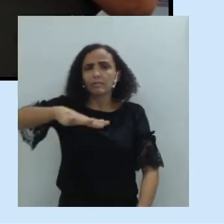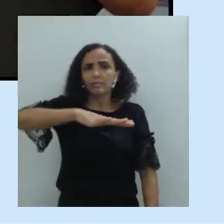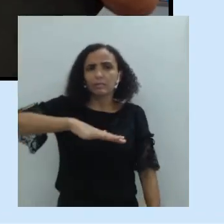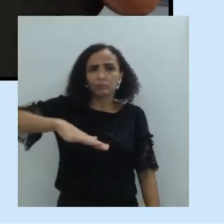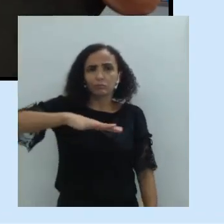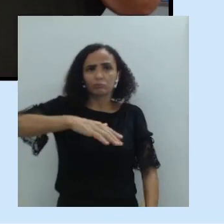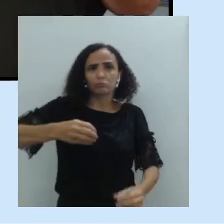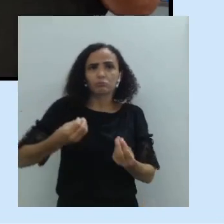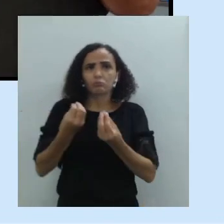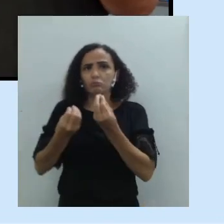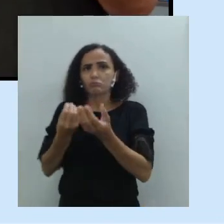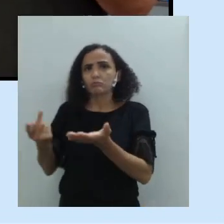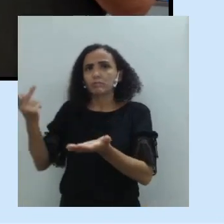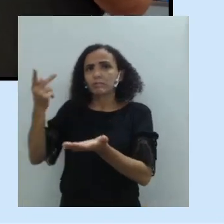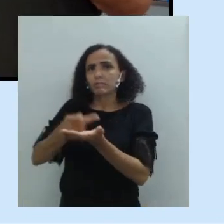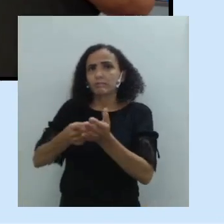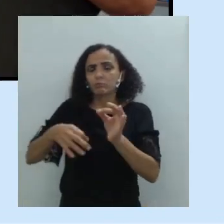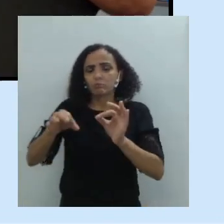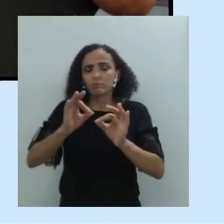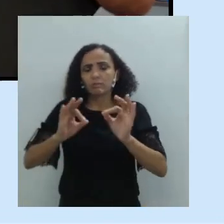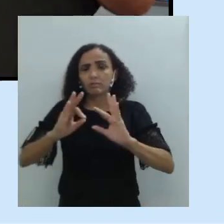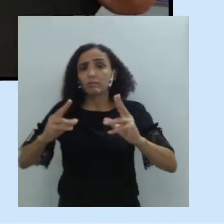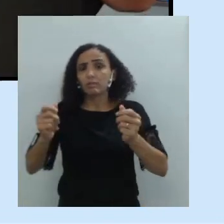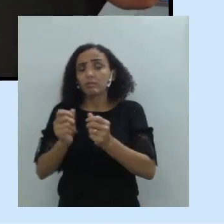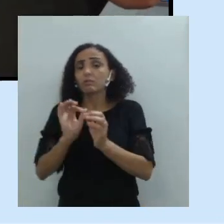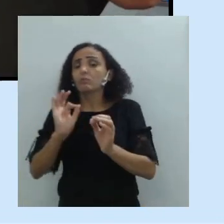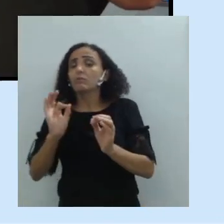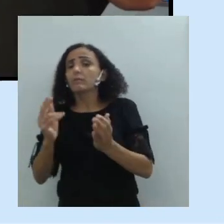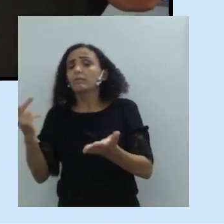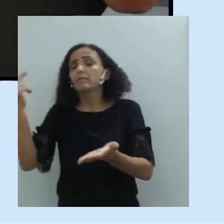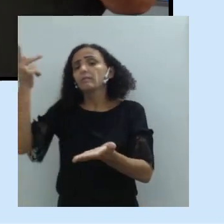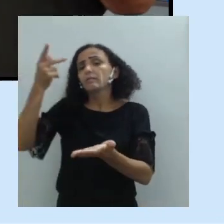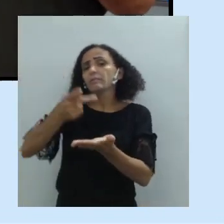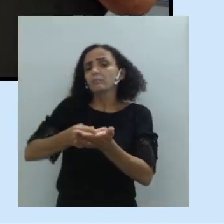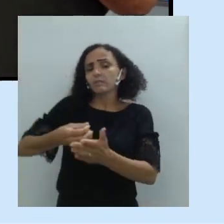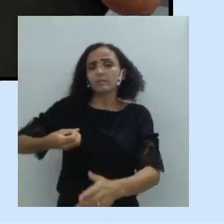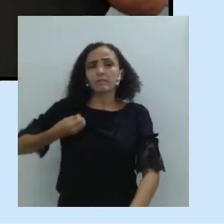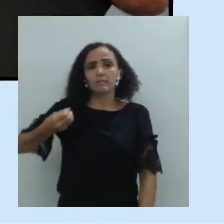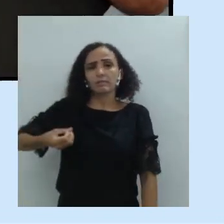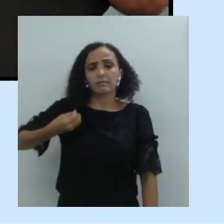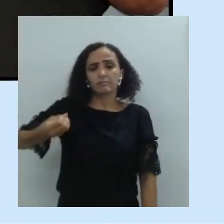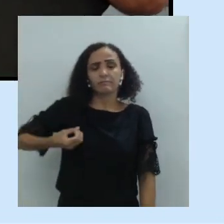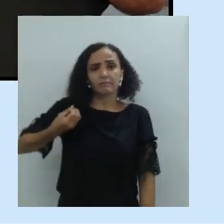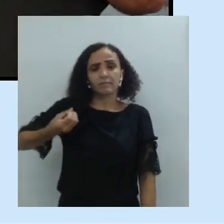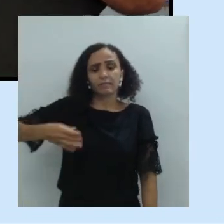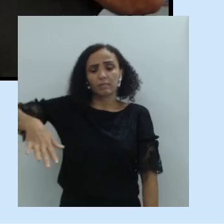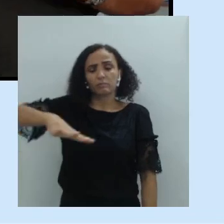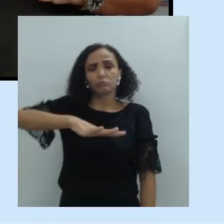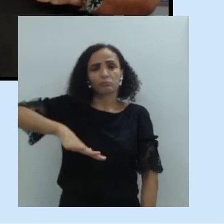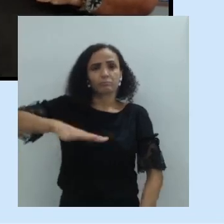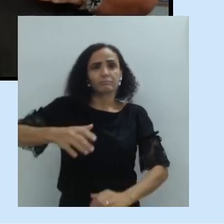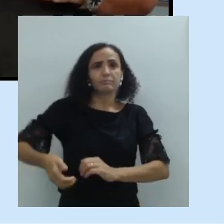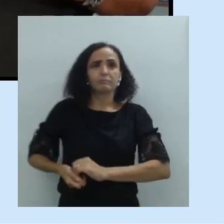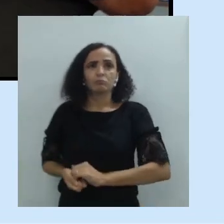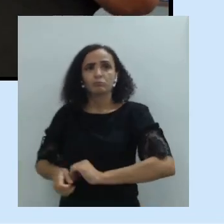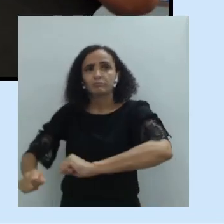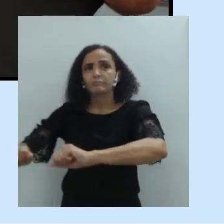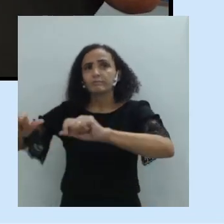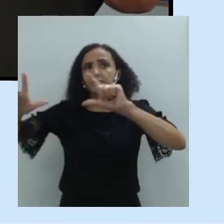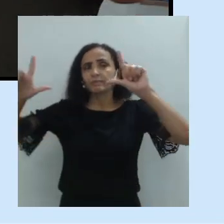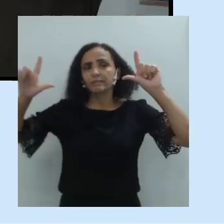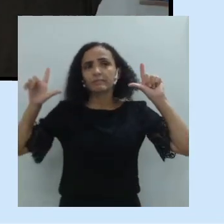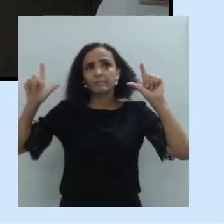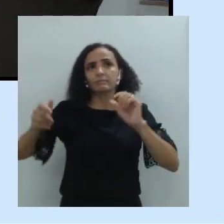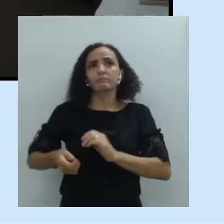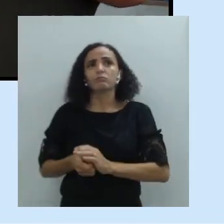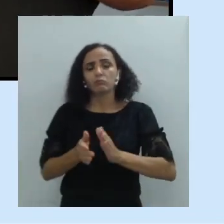certo? E formando a biosfera, tá certo? Que é a vida na Terra, tá certo? Vamos lá, na tela,